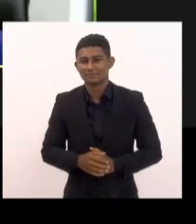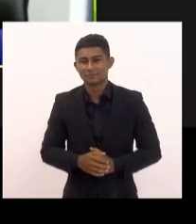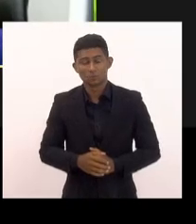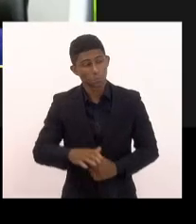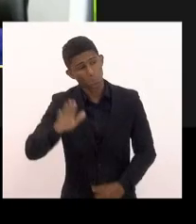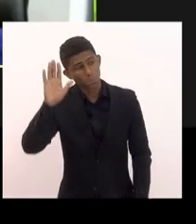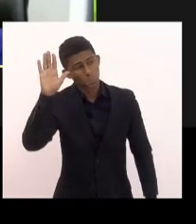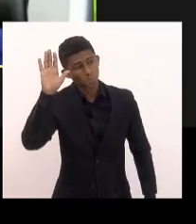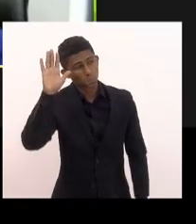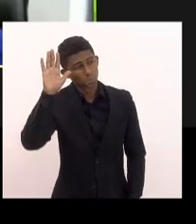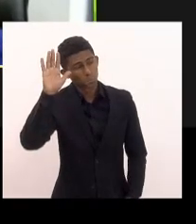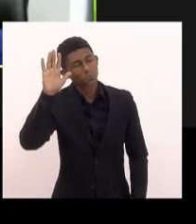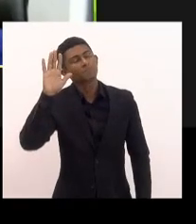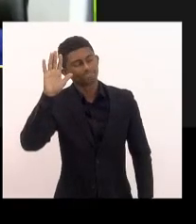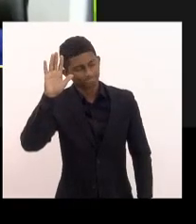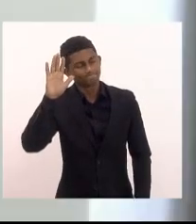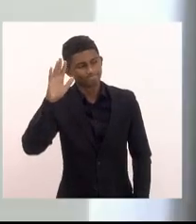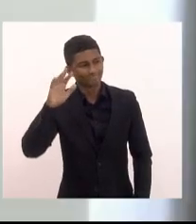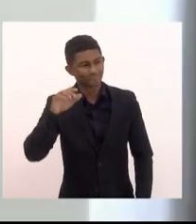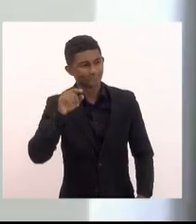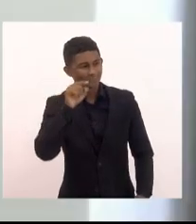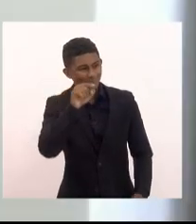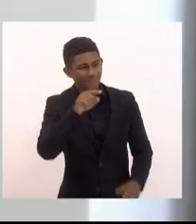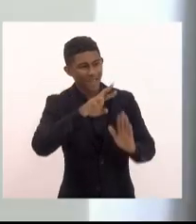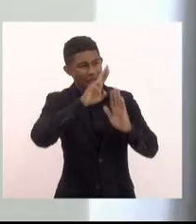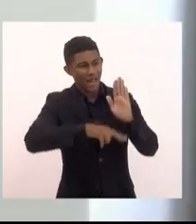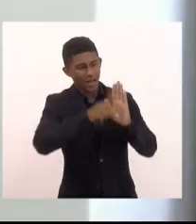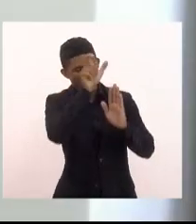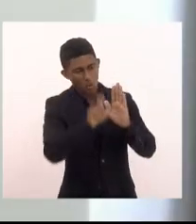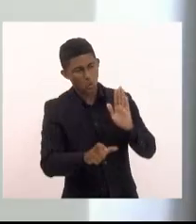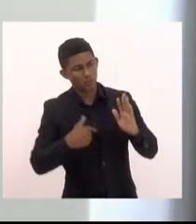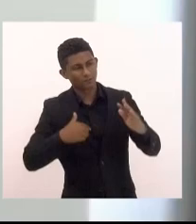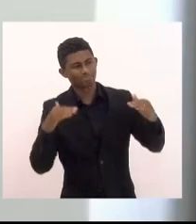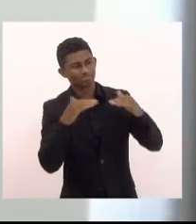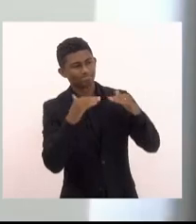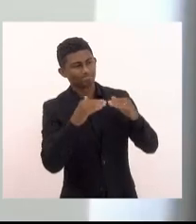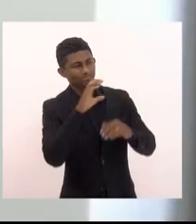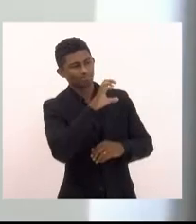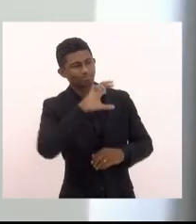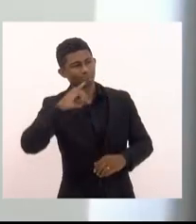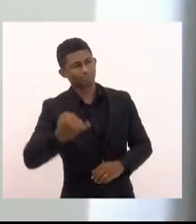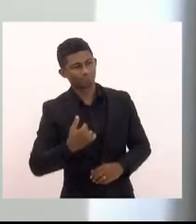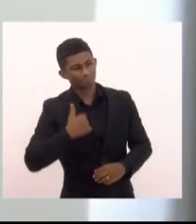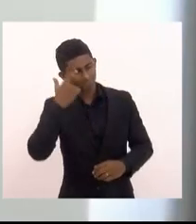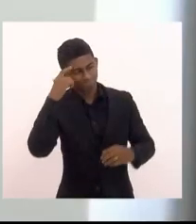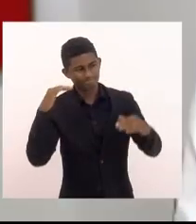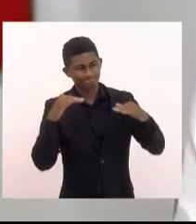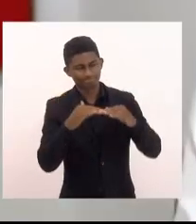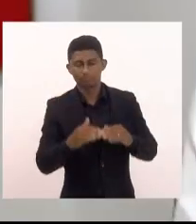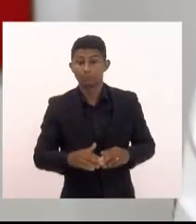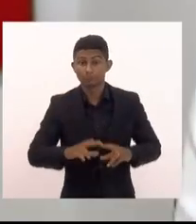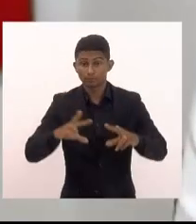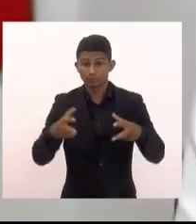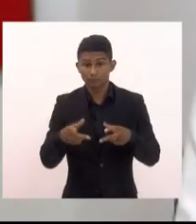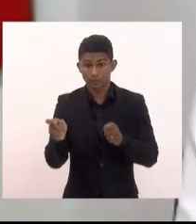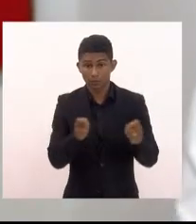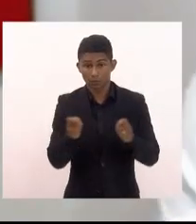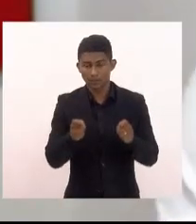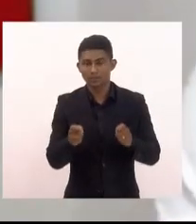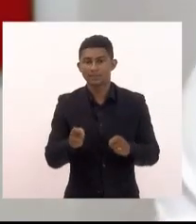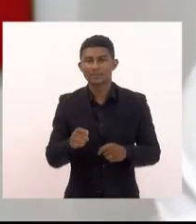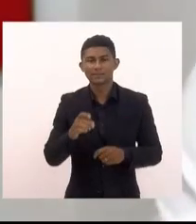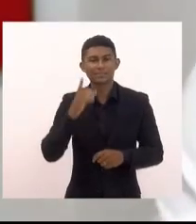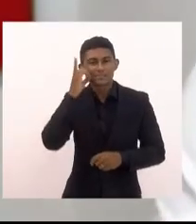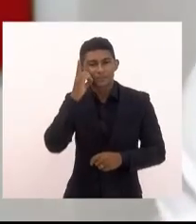Presidente, acompanho o parecer do relator. Acompanho a CCJ. Pela Comissão de Economia, deputado Valdec